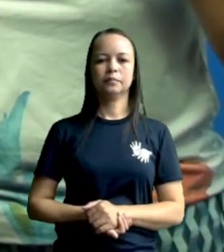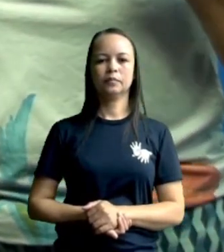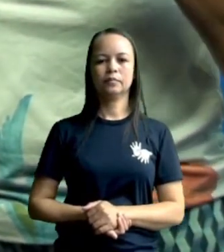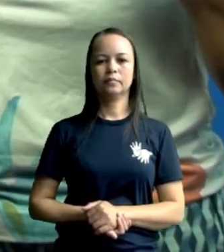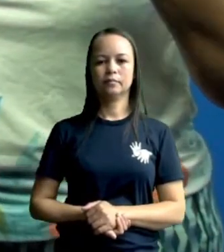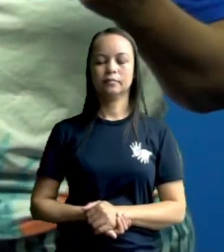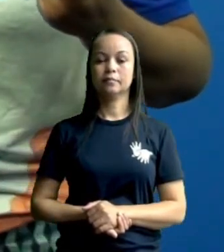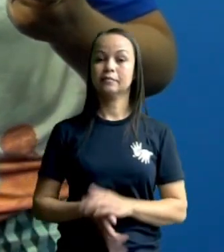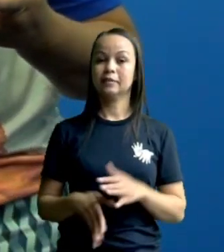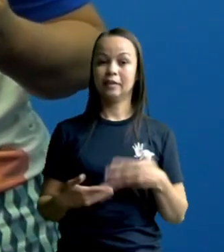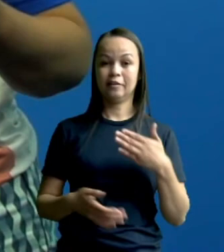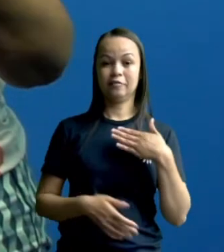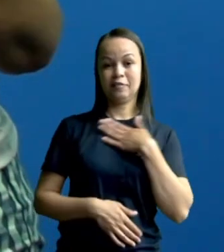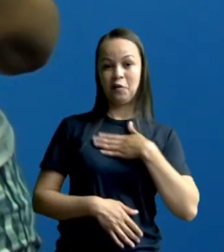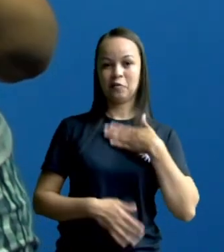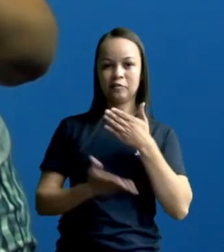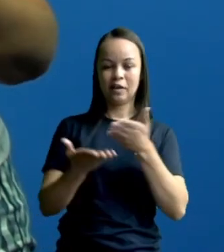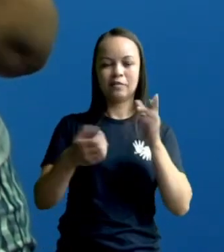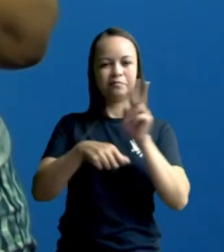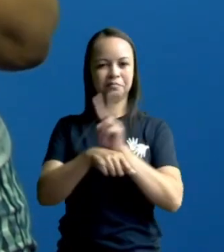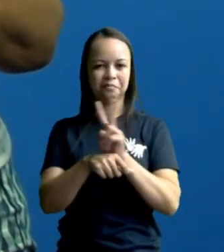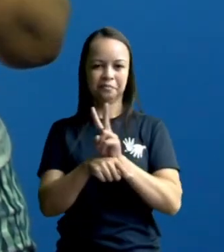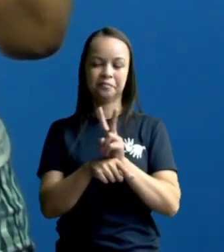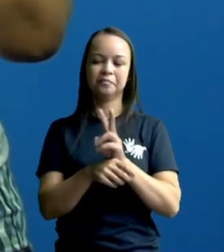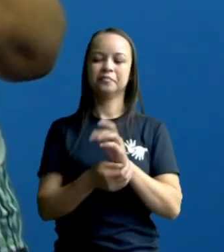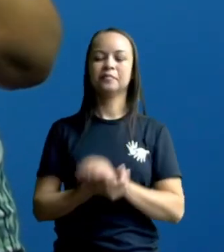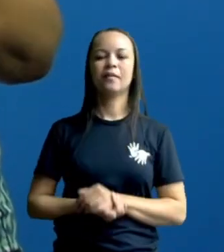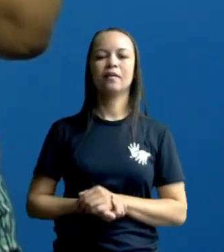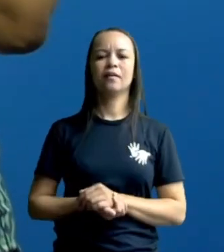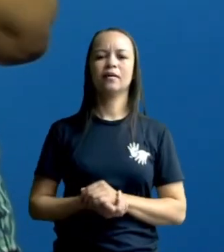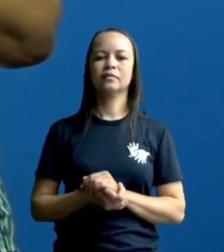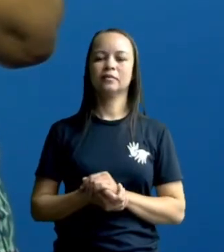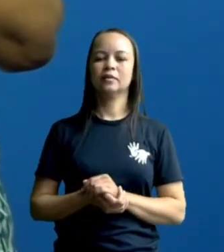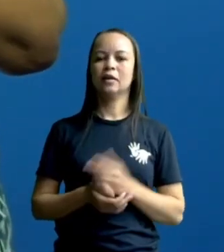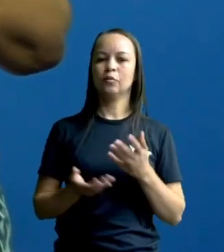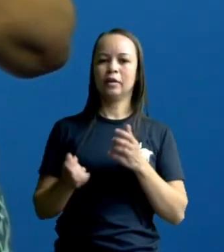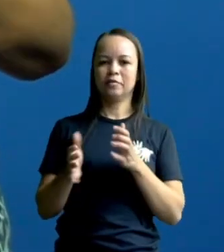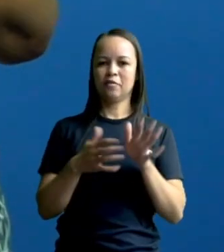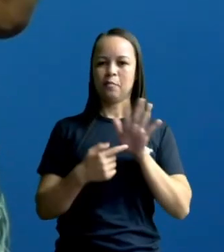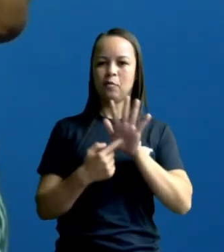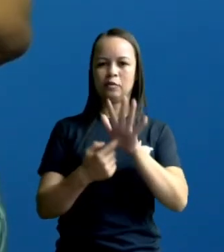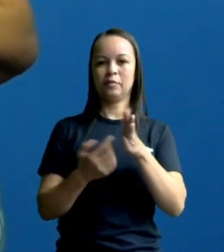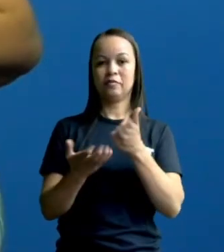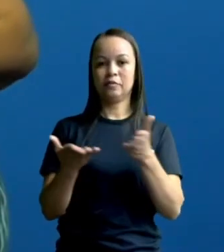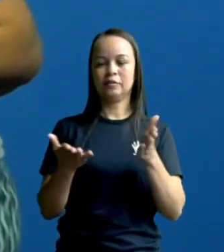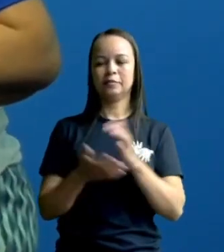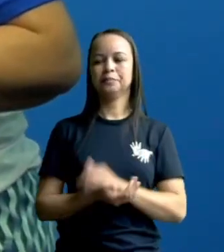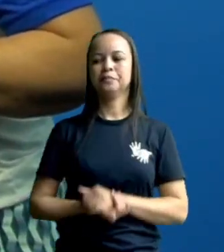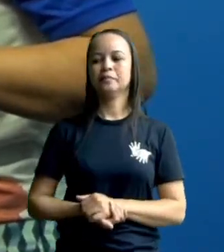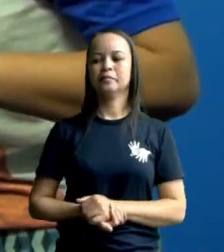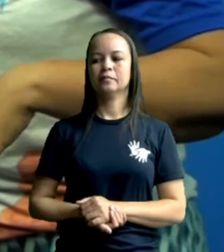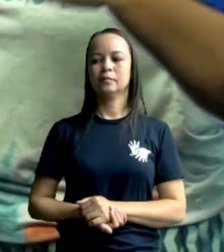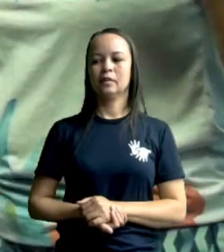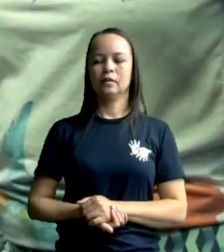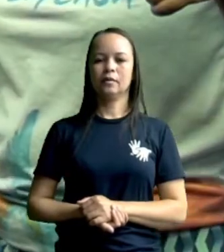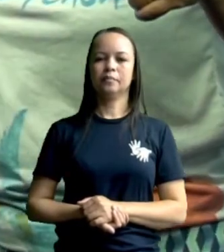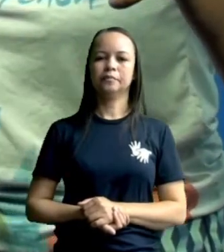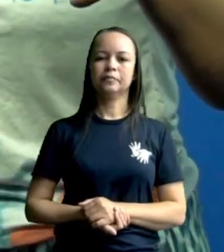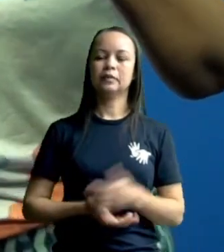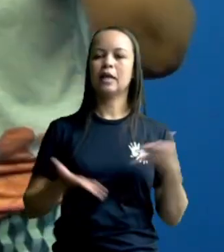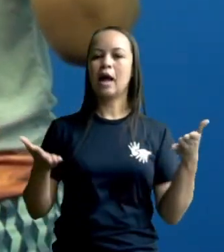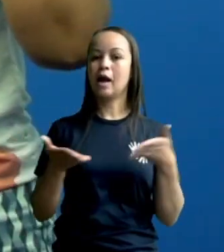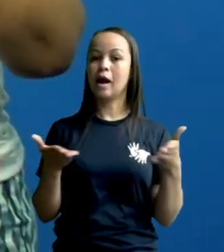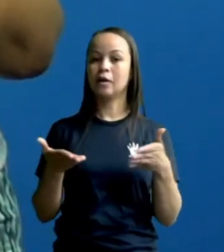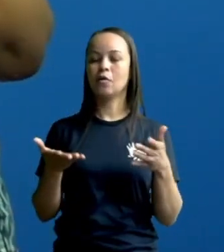Então, e aí? Gostaram do vídeo? Vamos lá, vem cá, vamos ver o que é que vem por aí, tá? Vê só. Aí tia